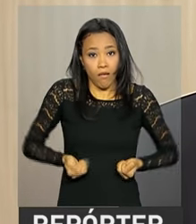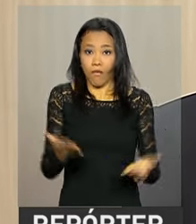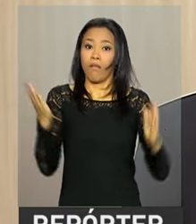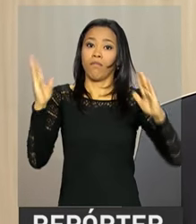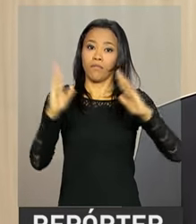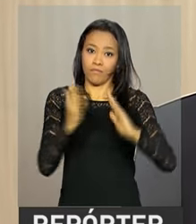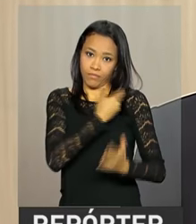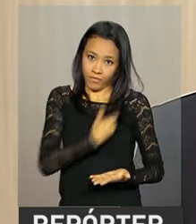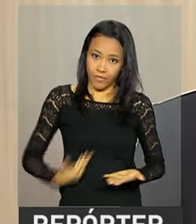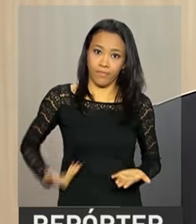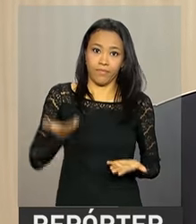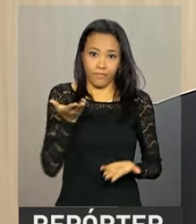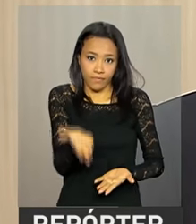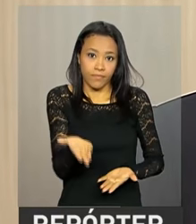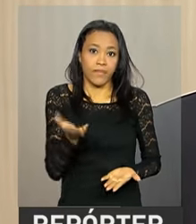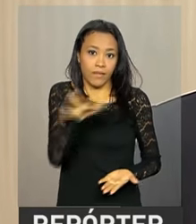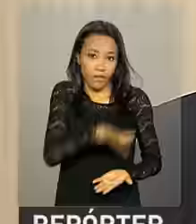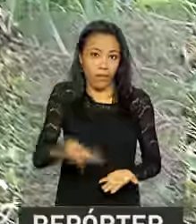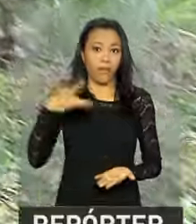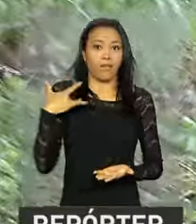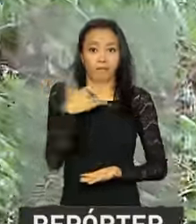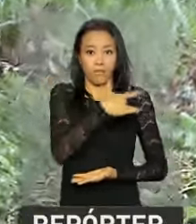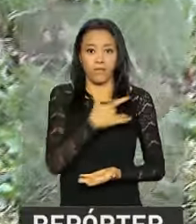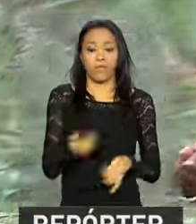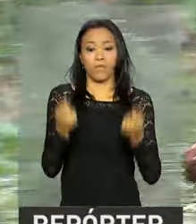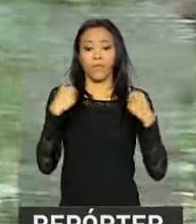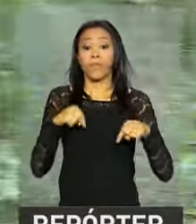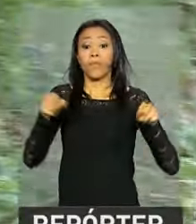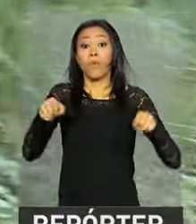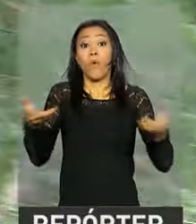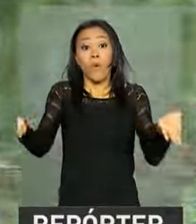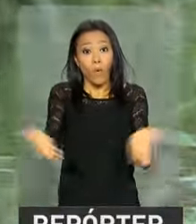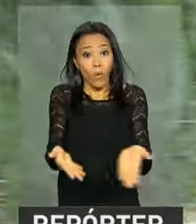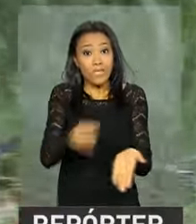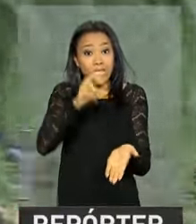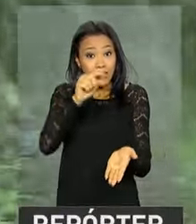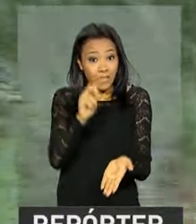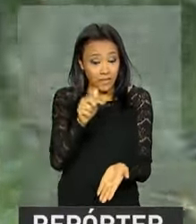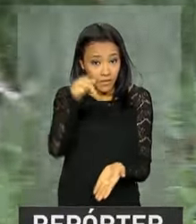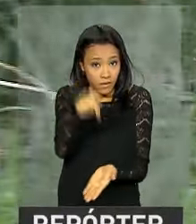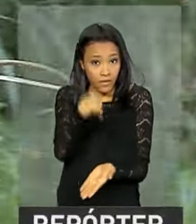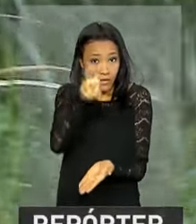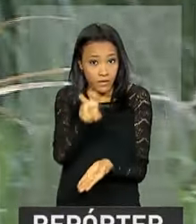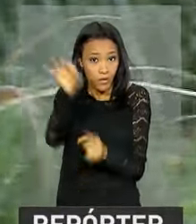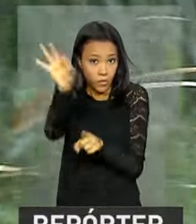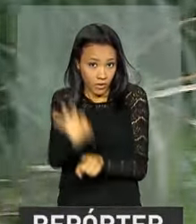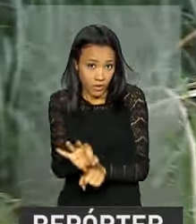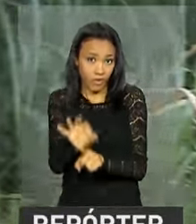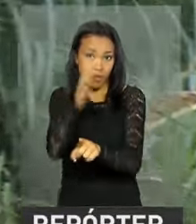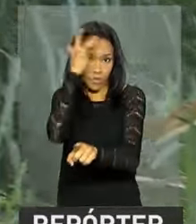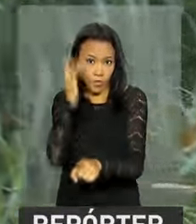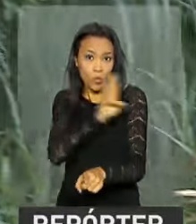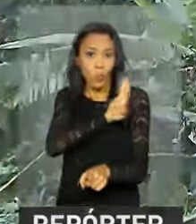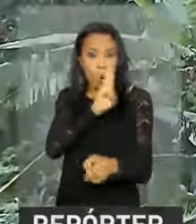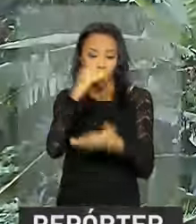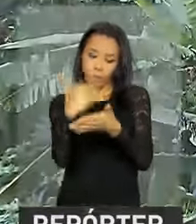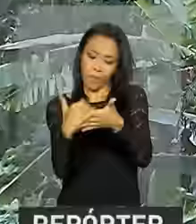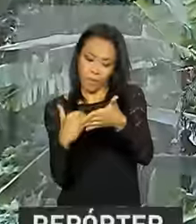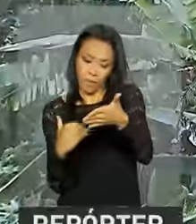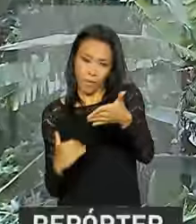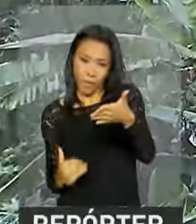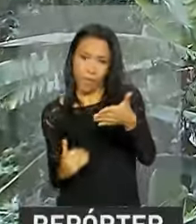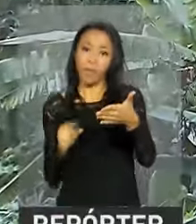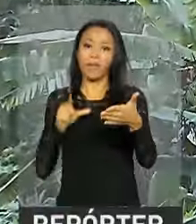eh esse investimento na área de saúde. Hoje, cerca de 75% dos produtores cadastrados no Cadastro